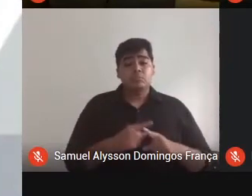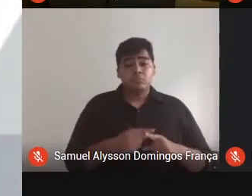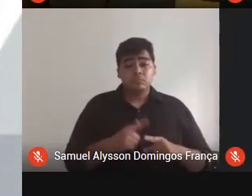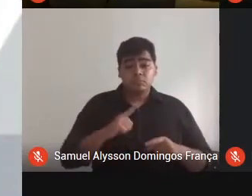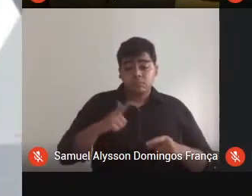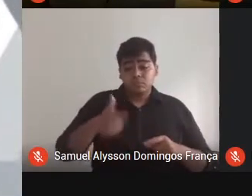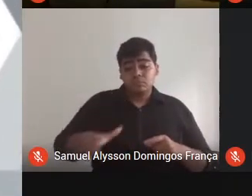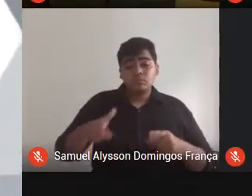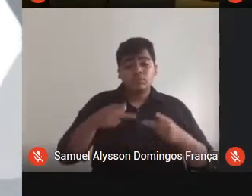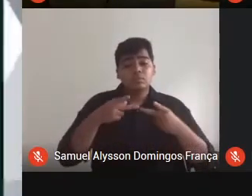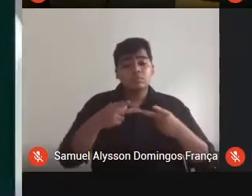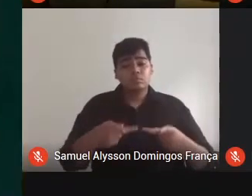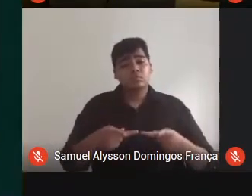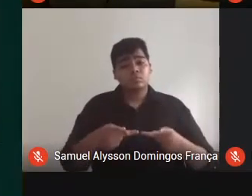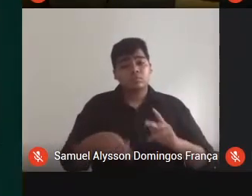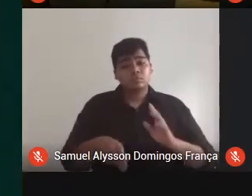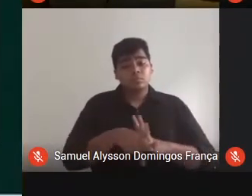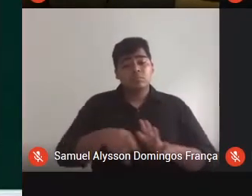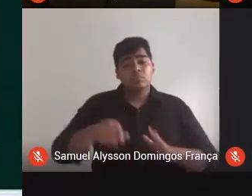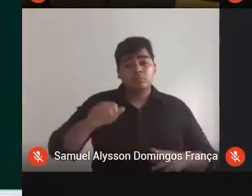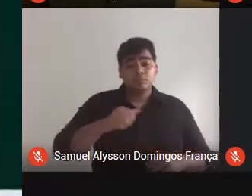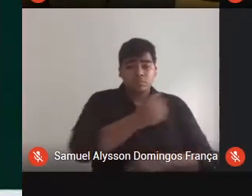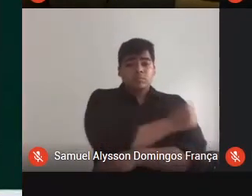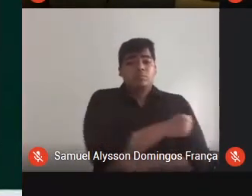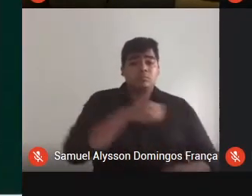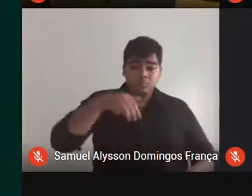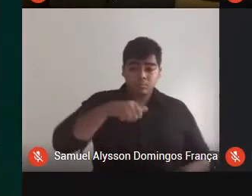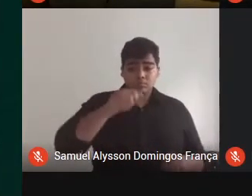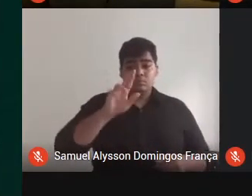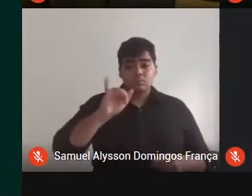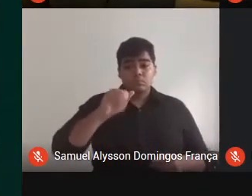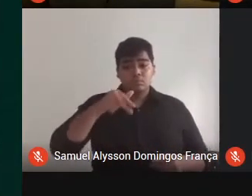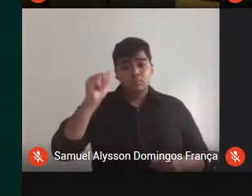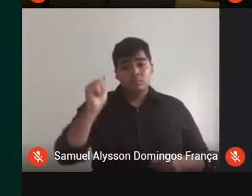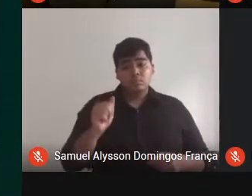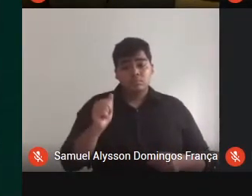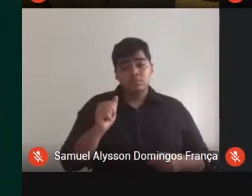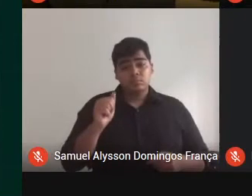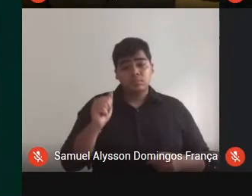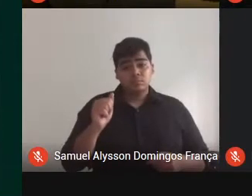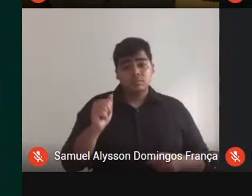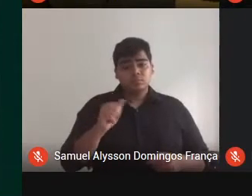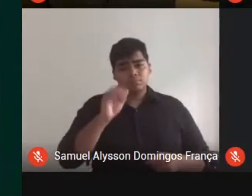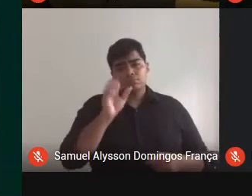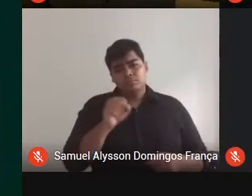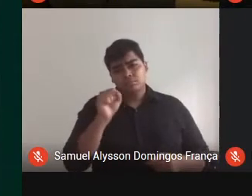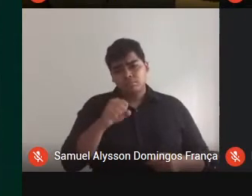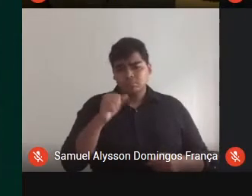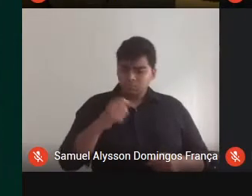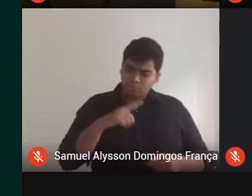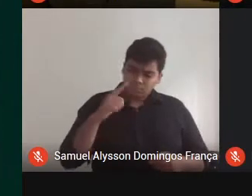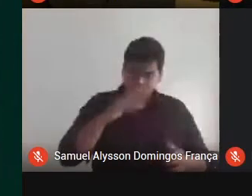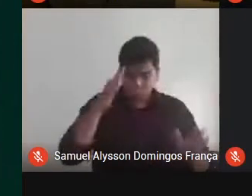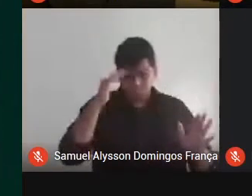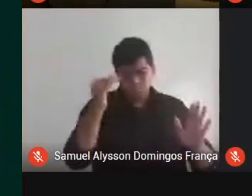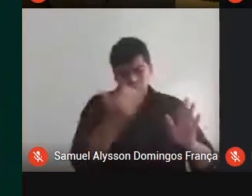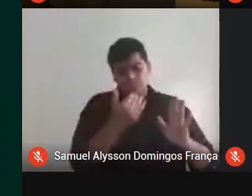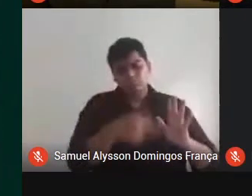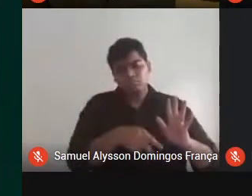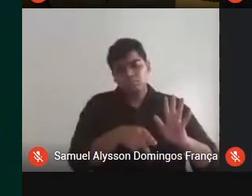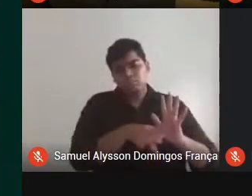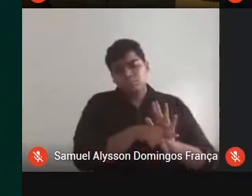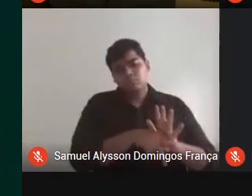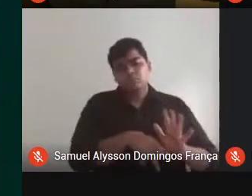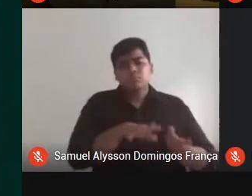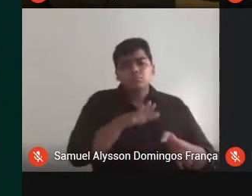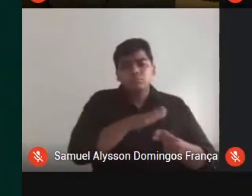projeto da aluna Mariana, e seguindo, né, o Conselho Federal dos